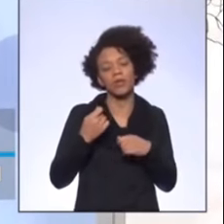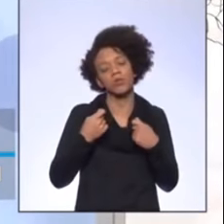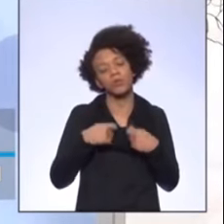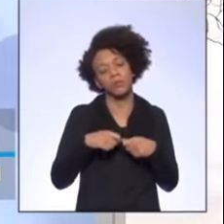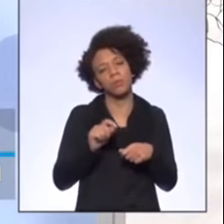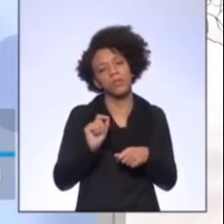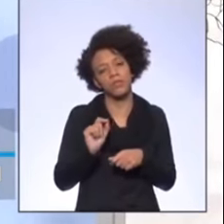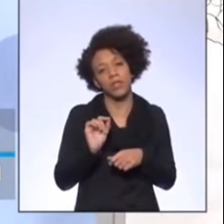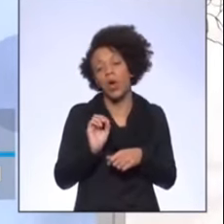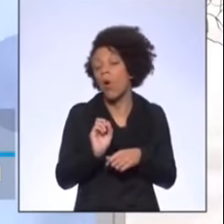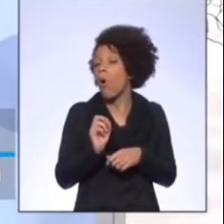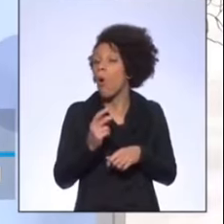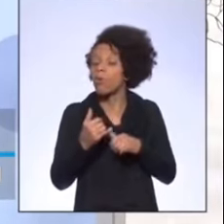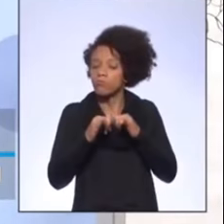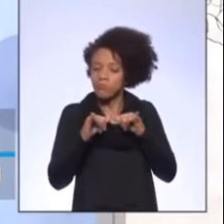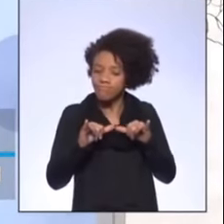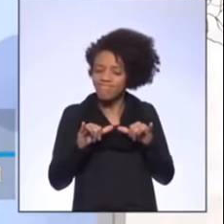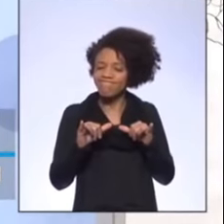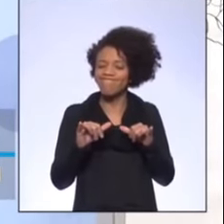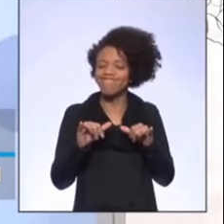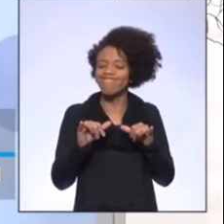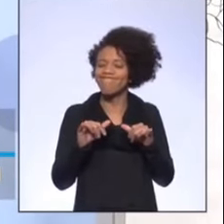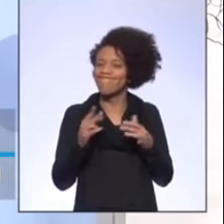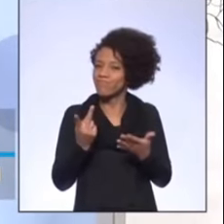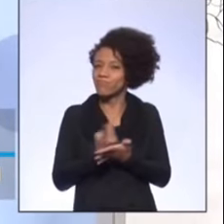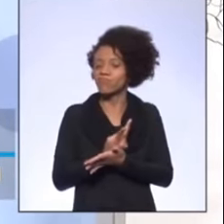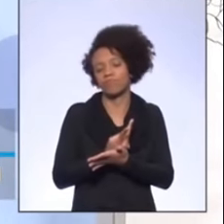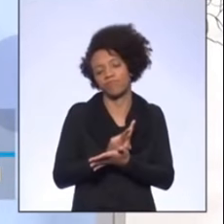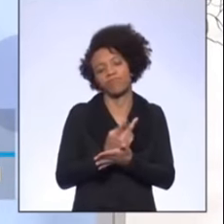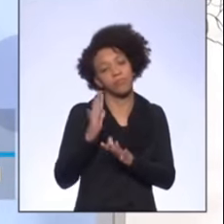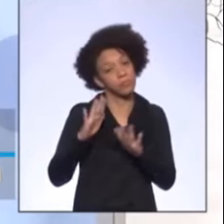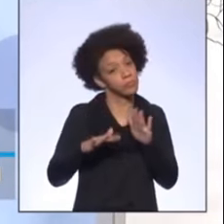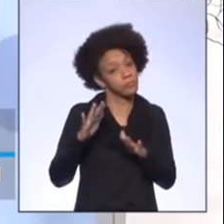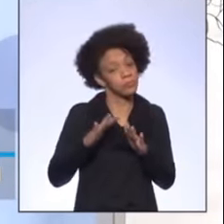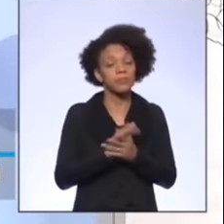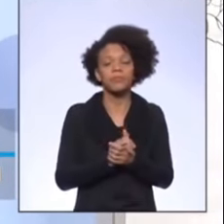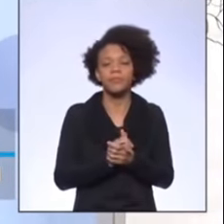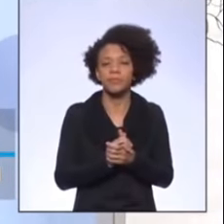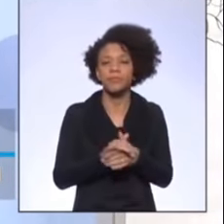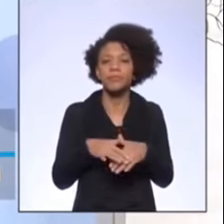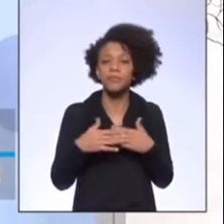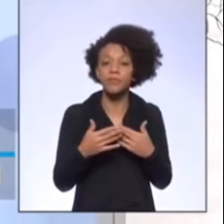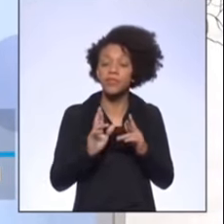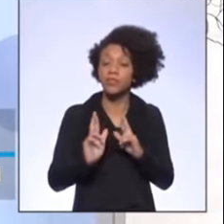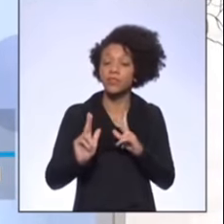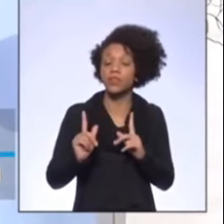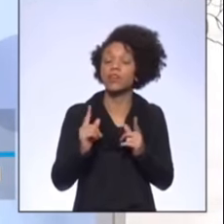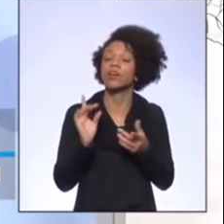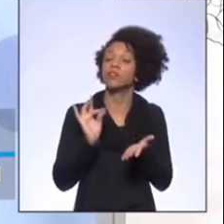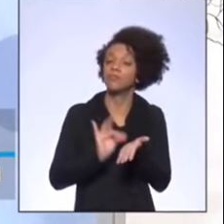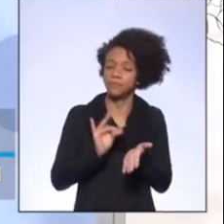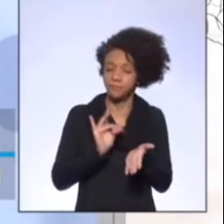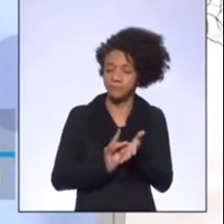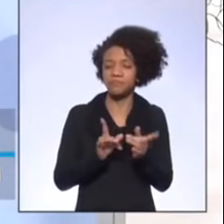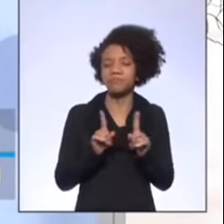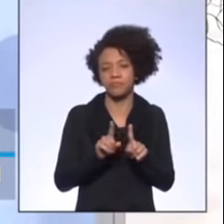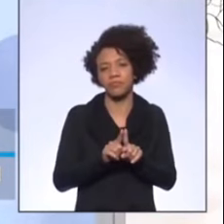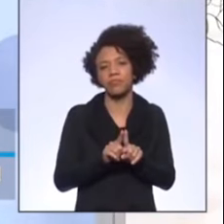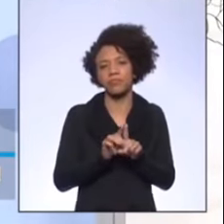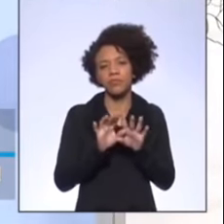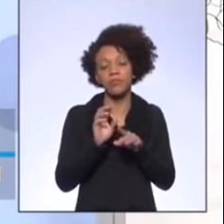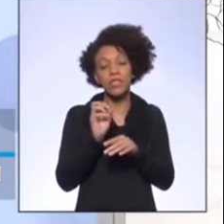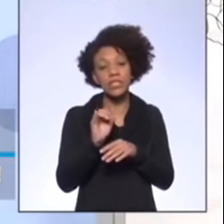Ou, pelo menos, consumindo energia de modo errado, talvez. Tá? E o contrário também é verdadeiro. Né? Se eu